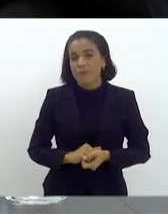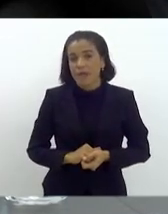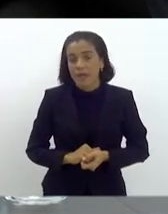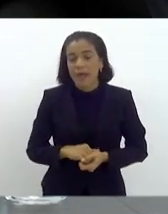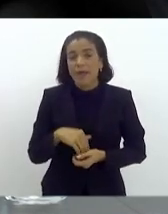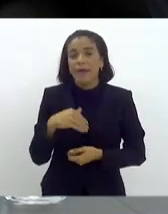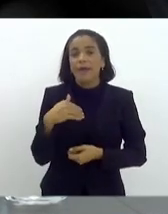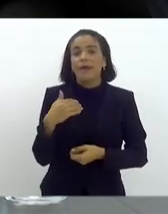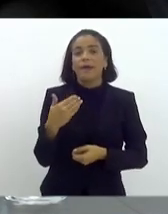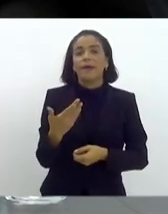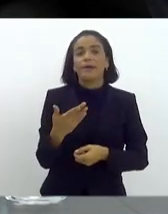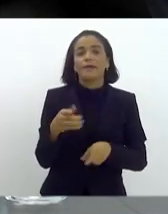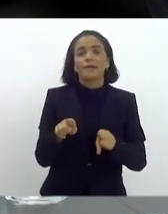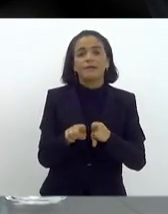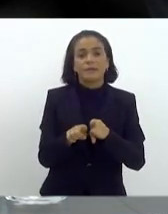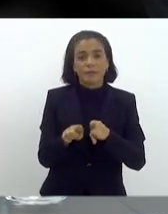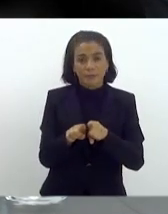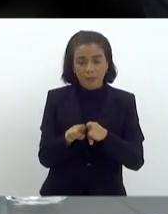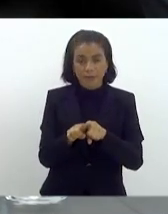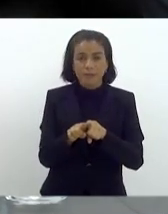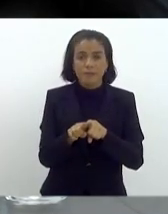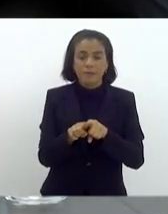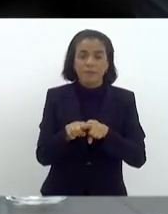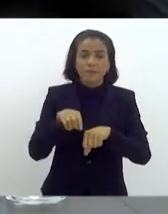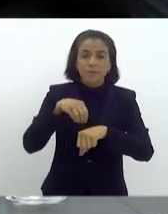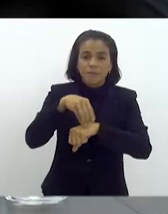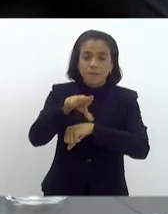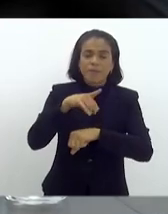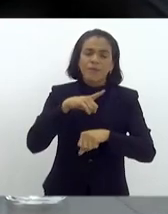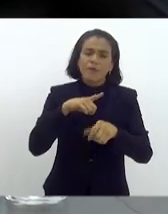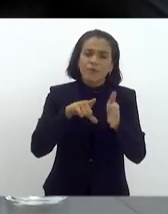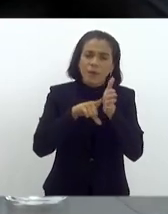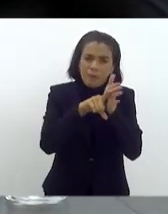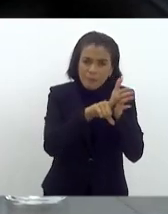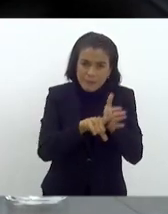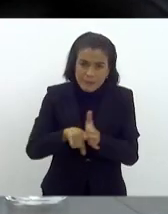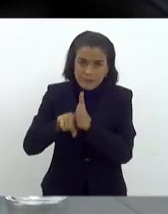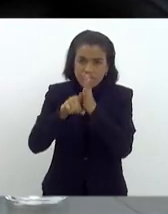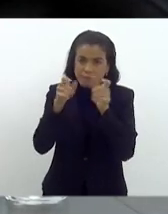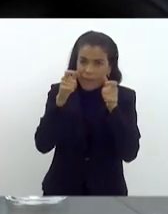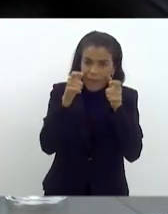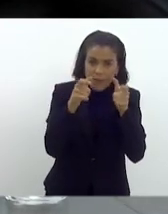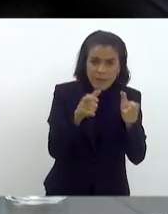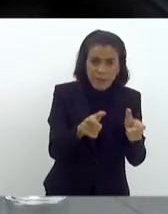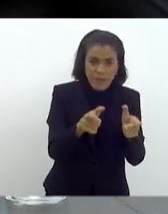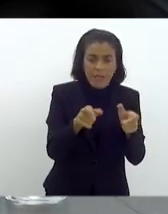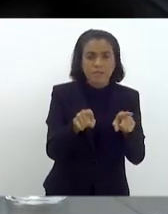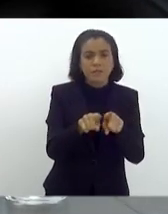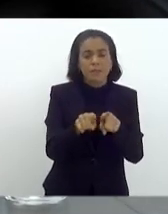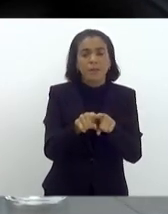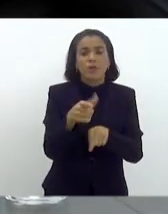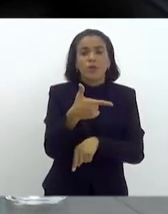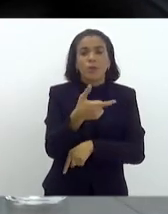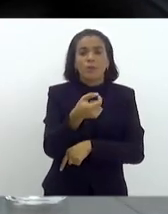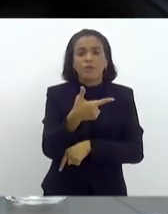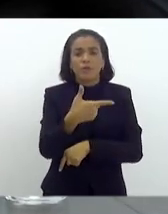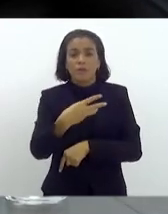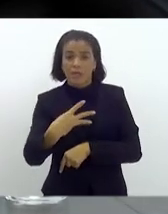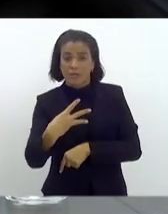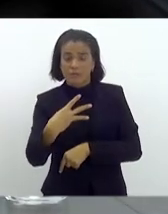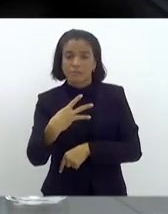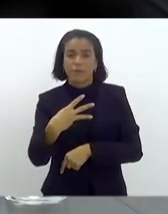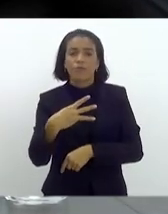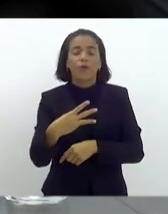e a seguir eu trouxe aqui para vocês teve uma pesquisa bem interessante e recente de 2023 que foi realizada pela